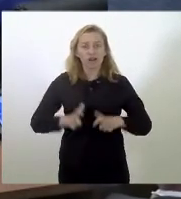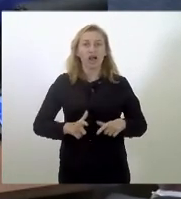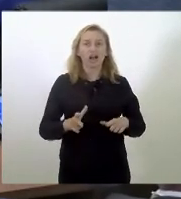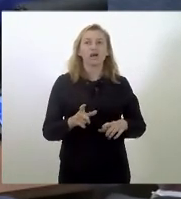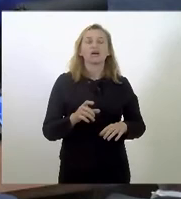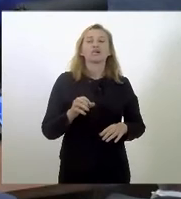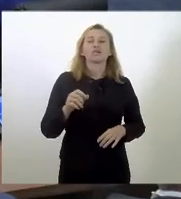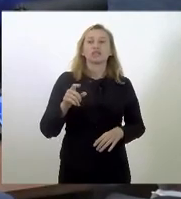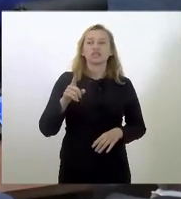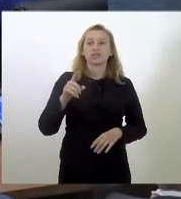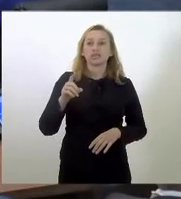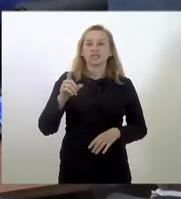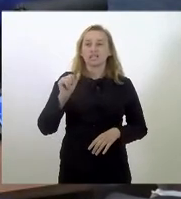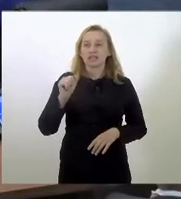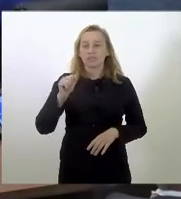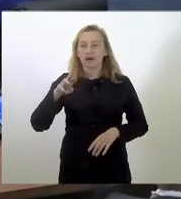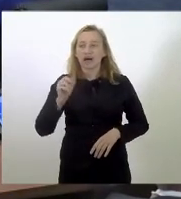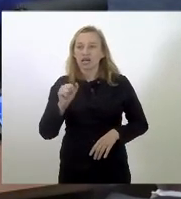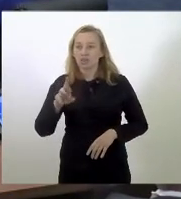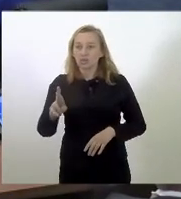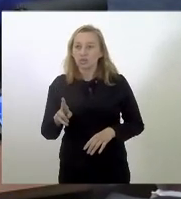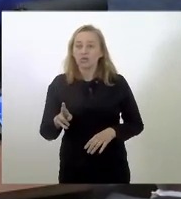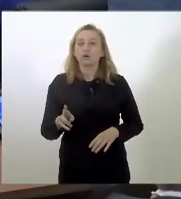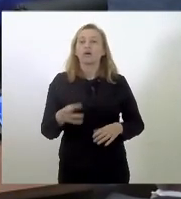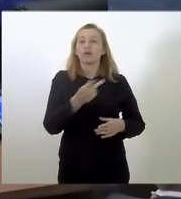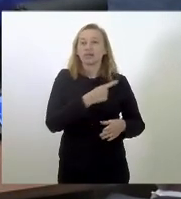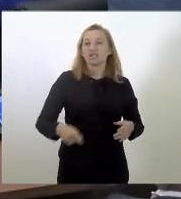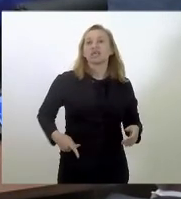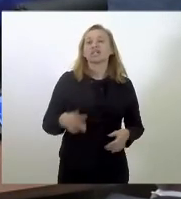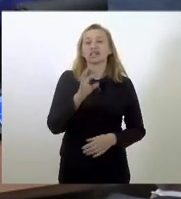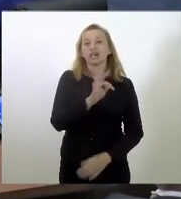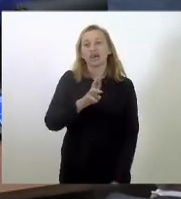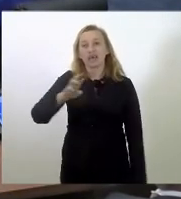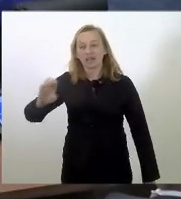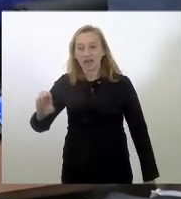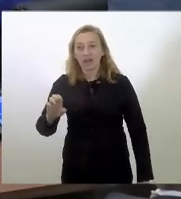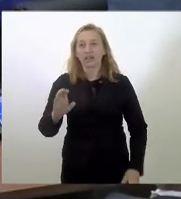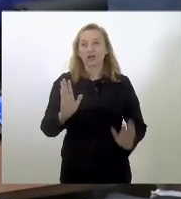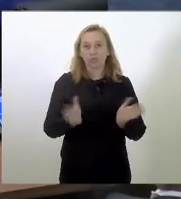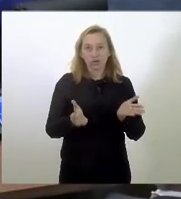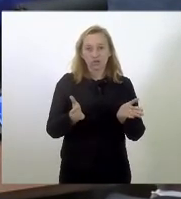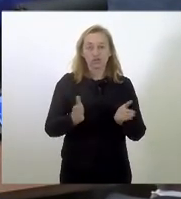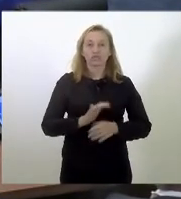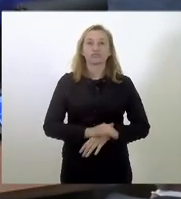desembargador Carlos Delorto, presidente do TRE-RJ, que está aí hoje,